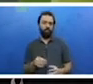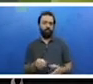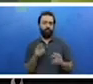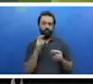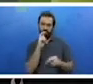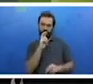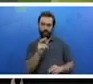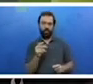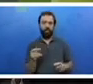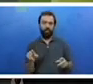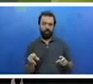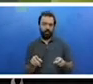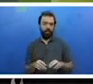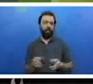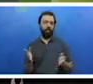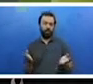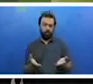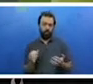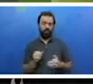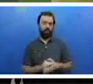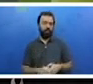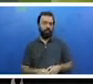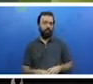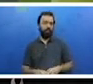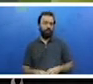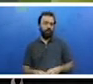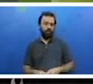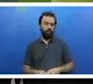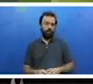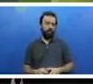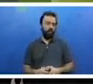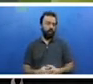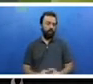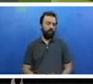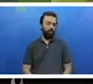Agora a gente vamos para o tema de hoje. Que eu já comentei.